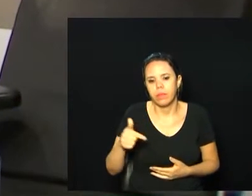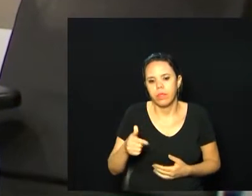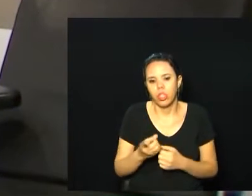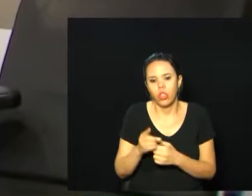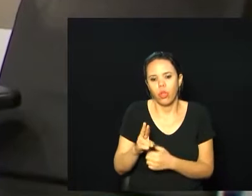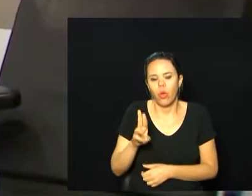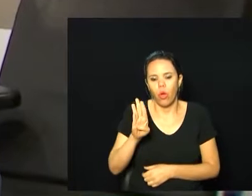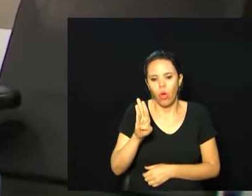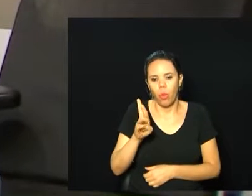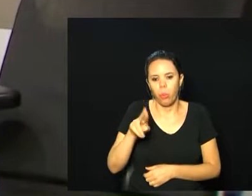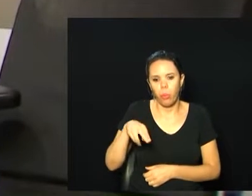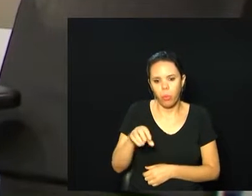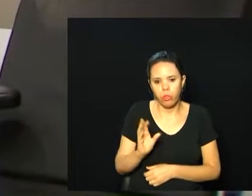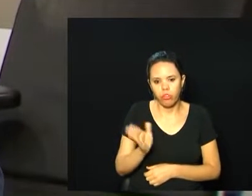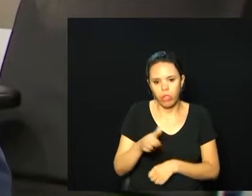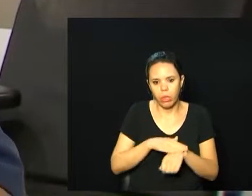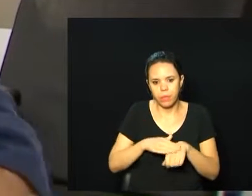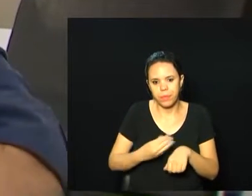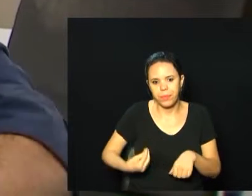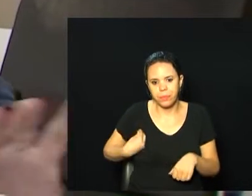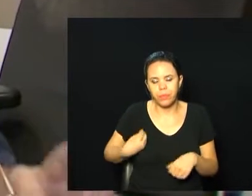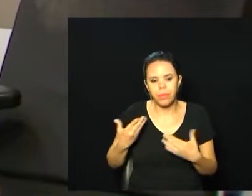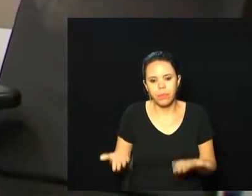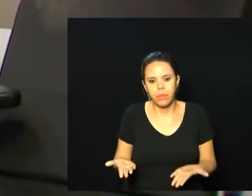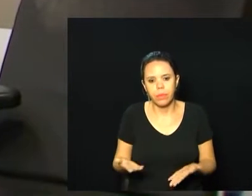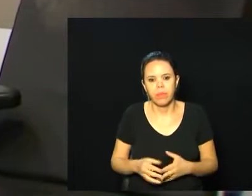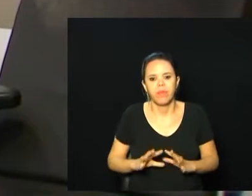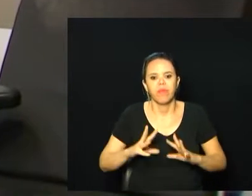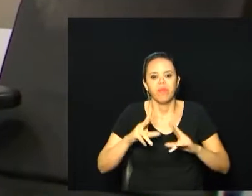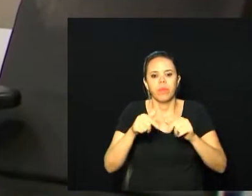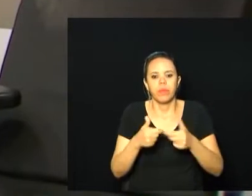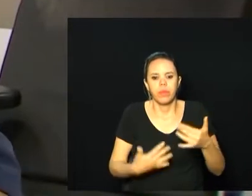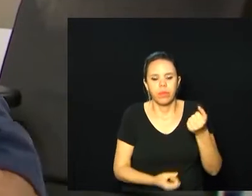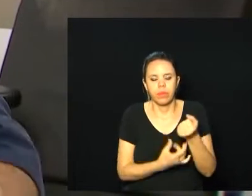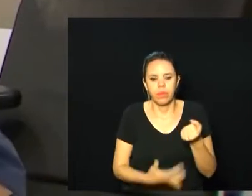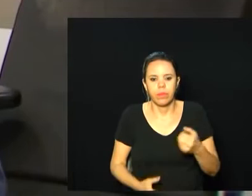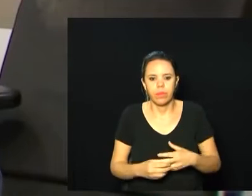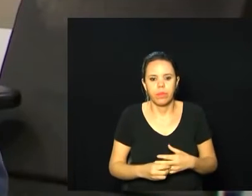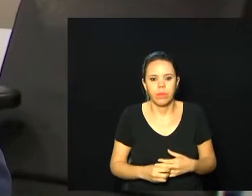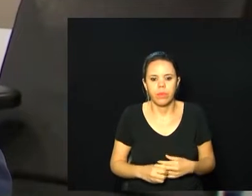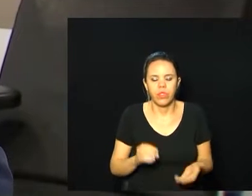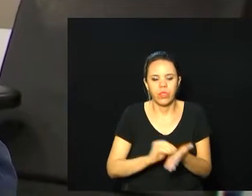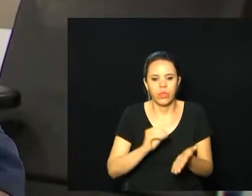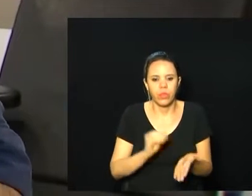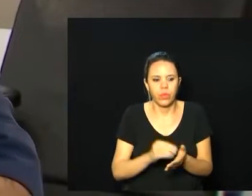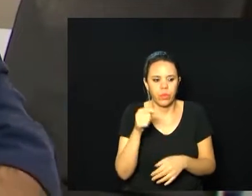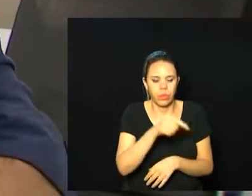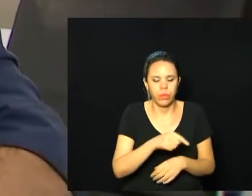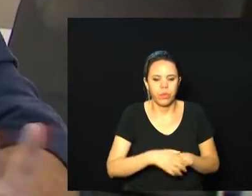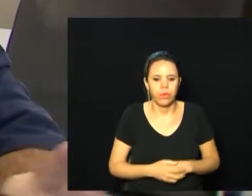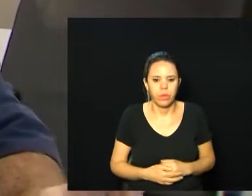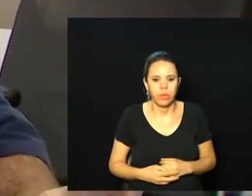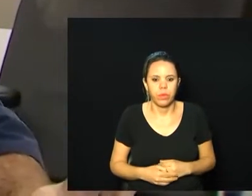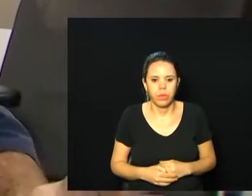Dr. Bruno, que vai conversar já ao vivo conosco. Praticamente todos os tipos de sangue estão faltando por aqui. Os